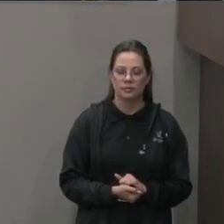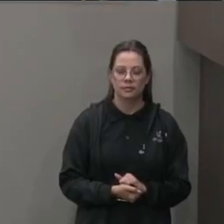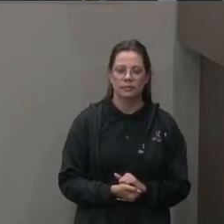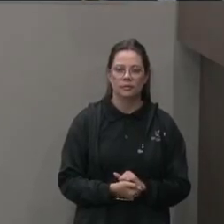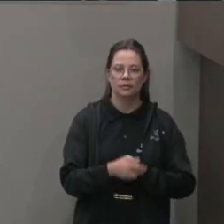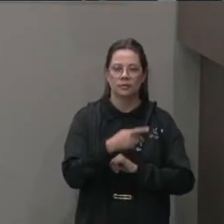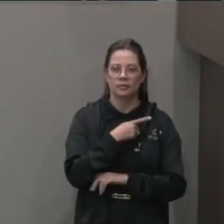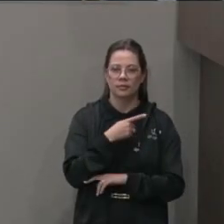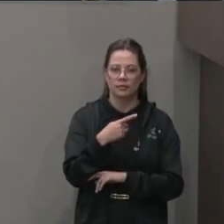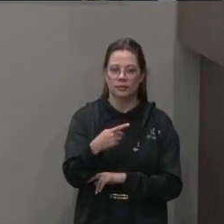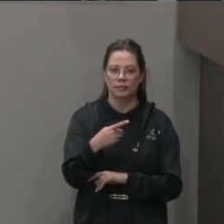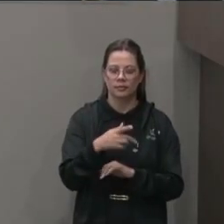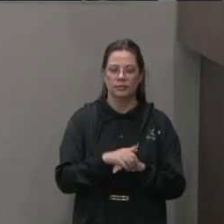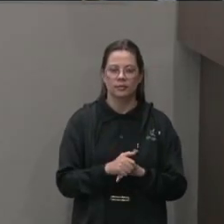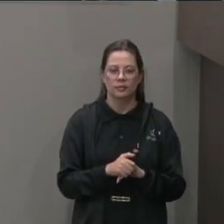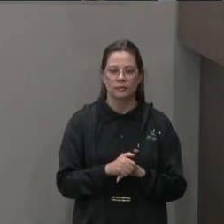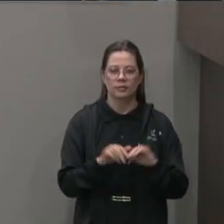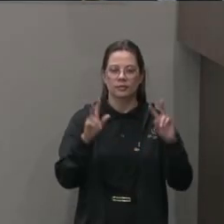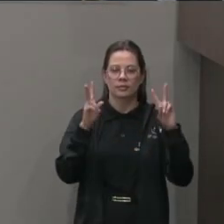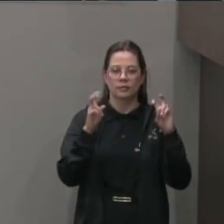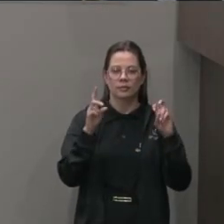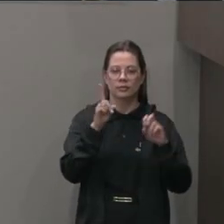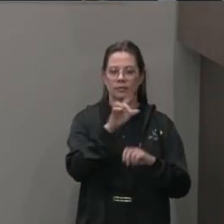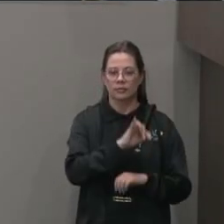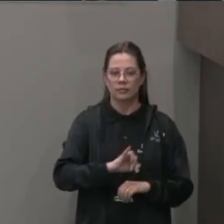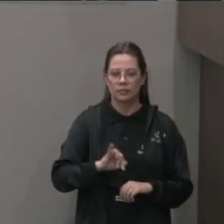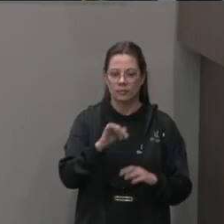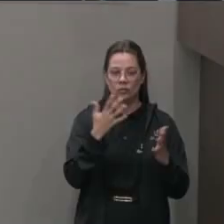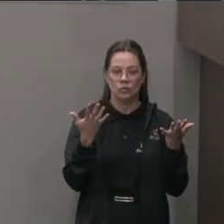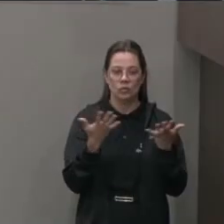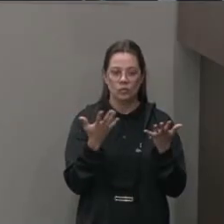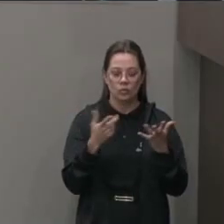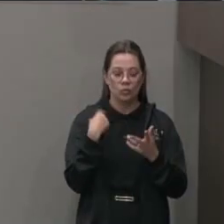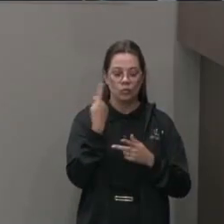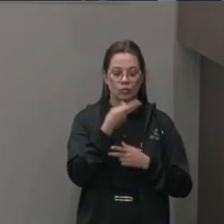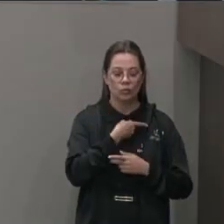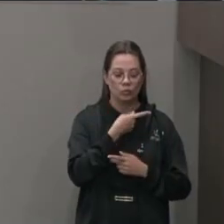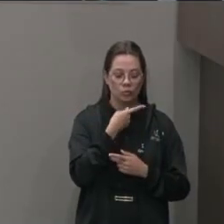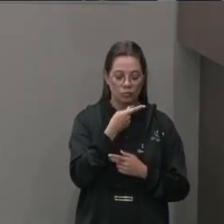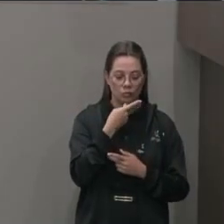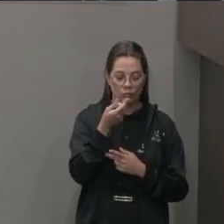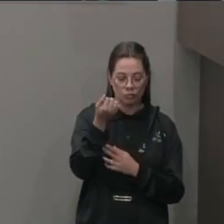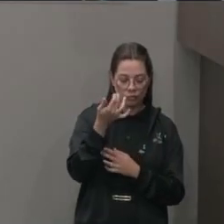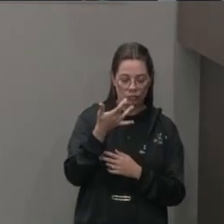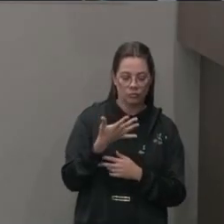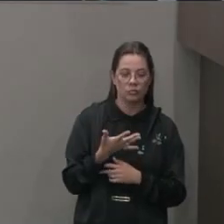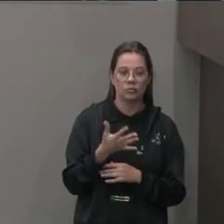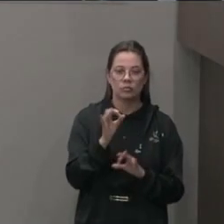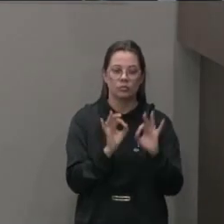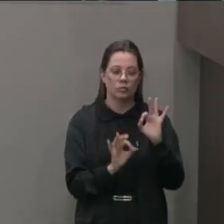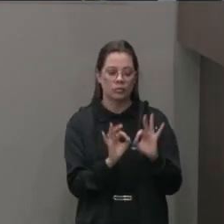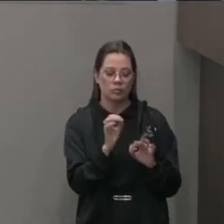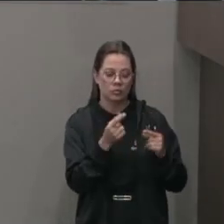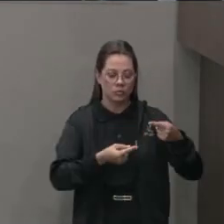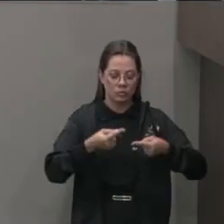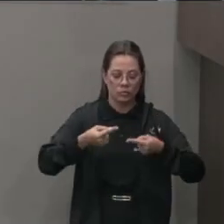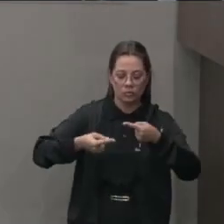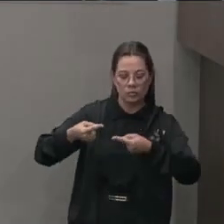Bom, presidente, assunto muito importante hoje que essa casa vem novamente deliberar,